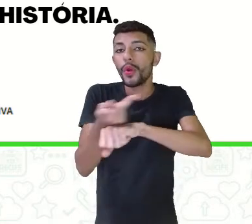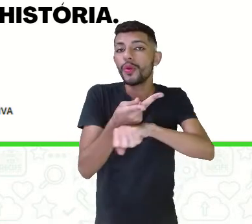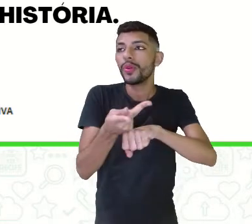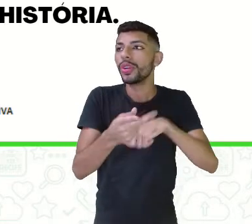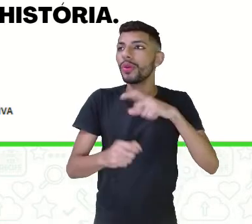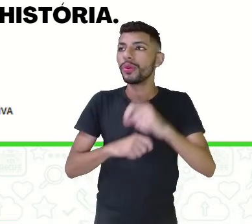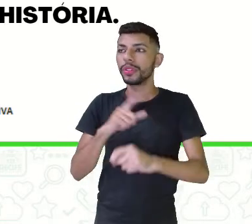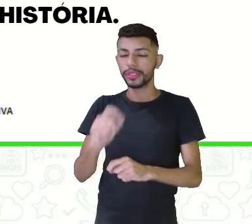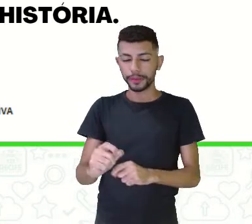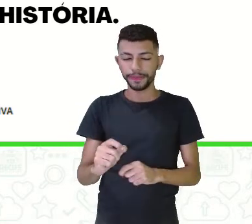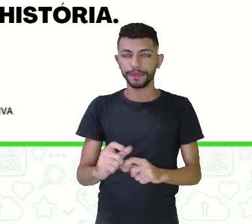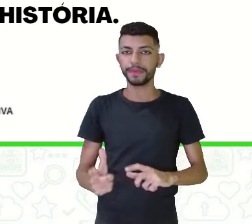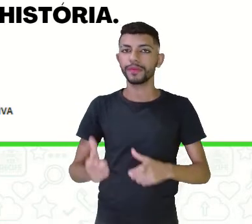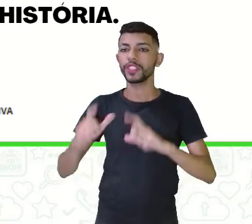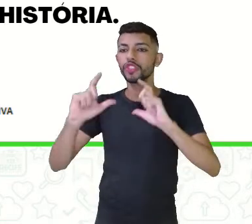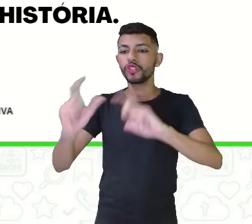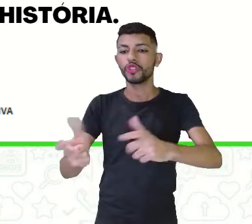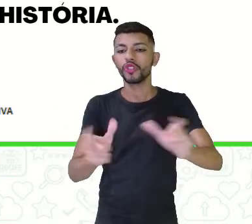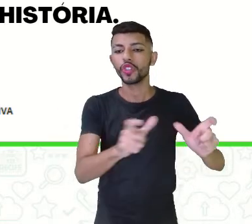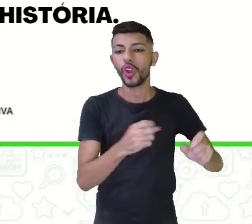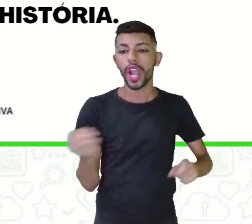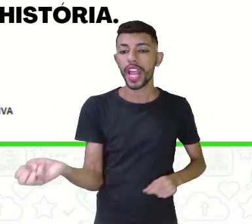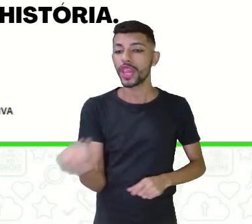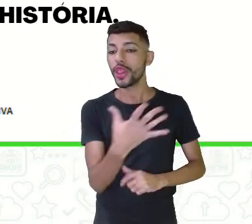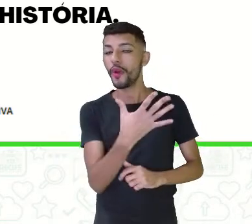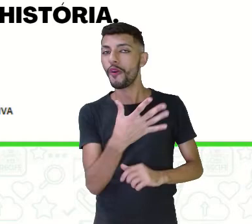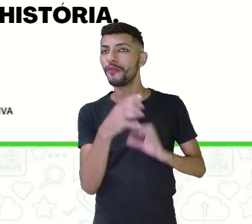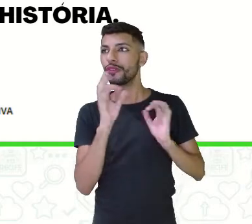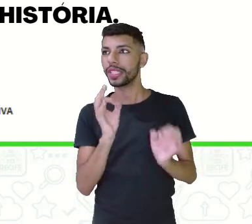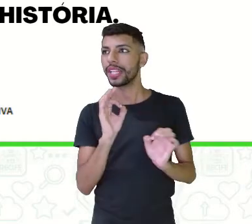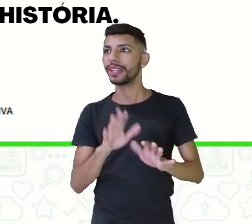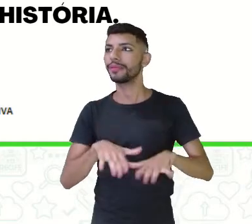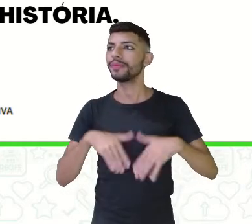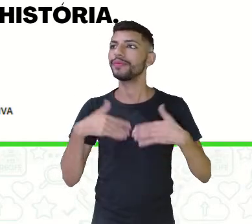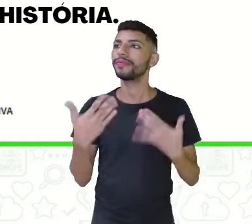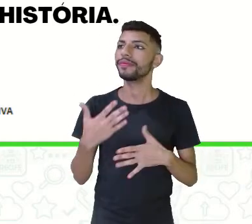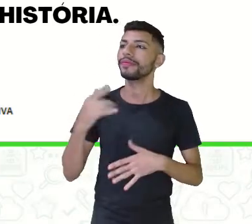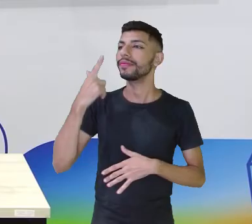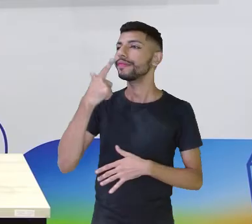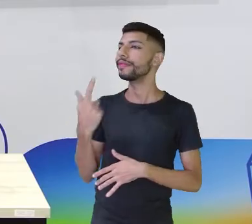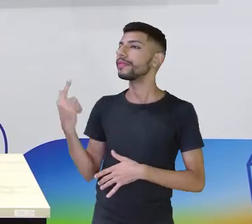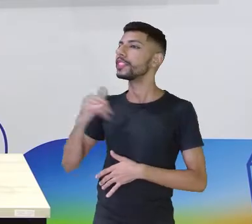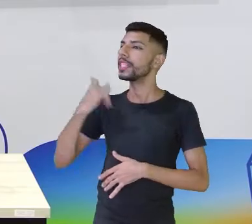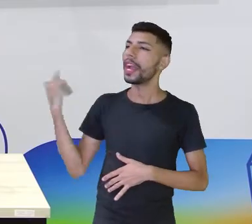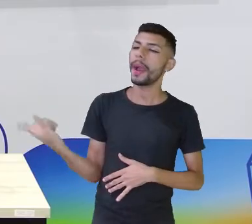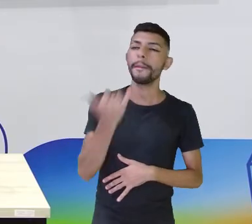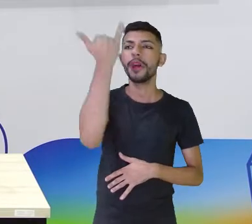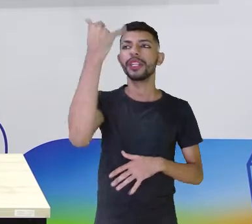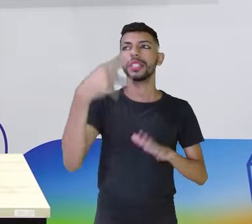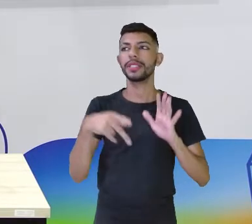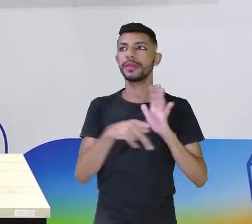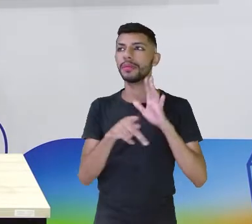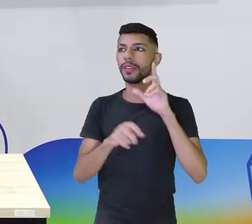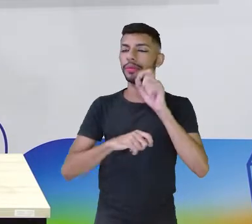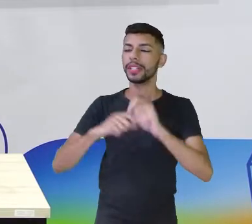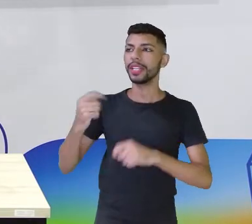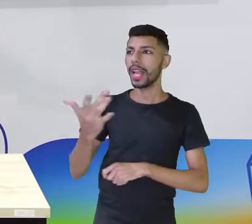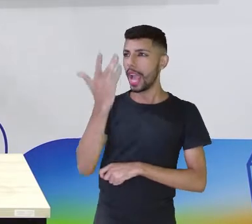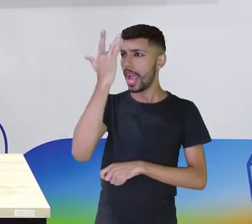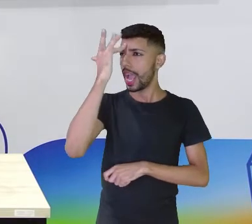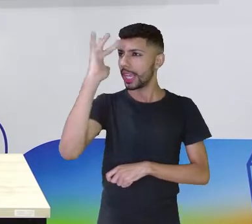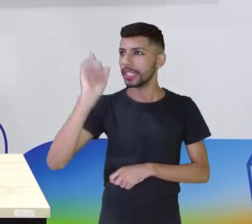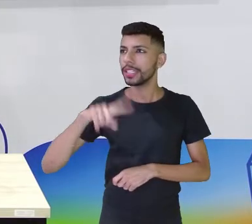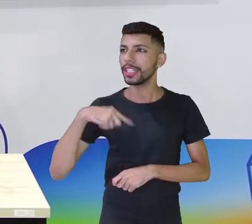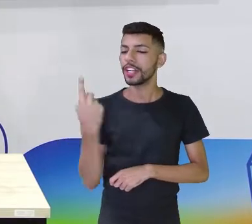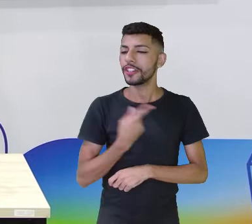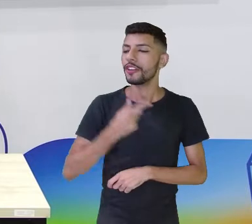essas novas terras, esses novos continentes. A importância da Índia para a nossa história, a sua